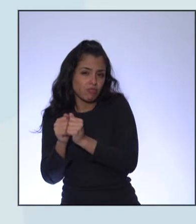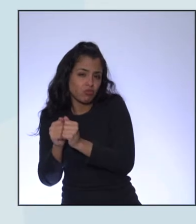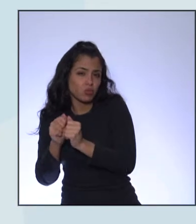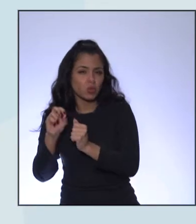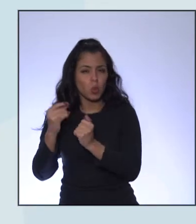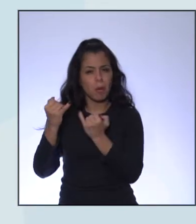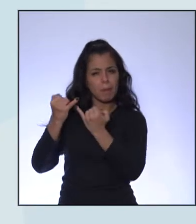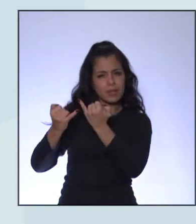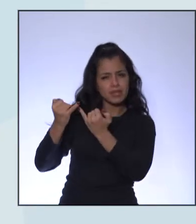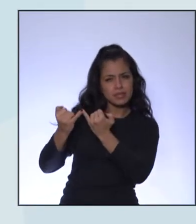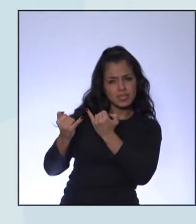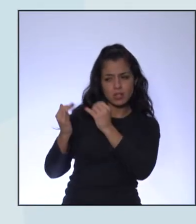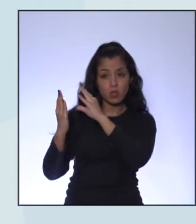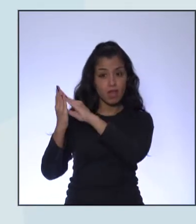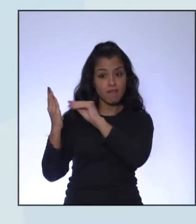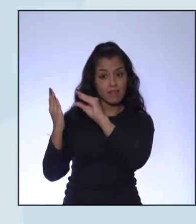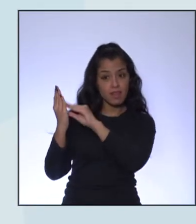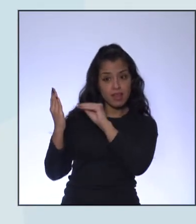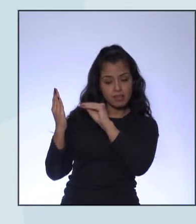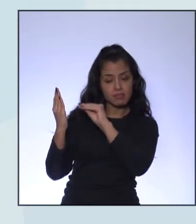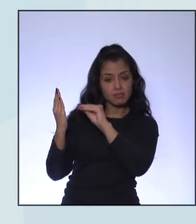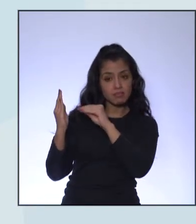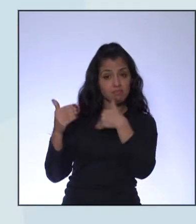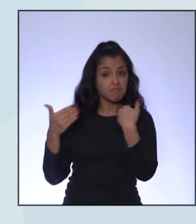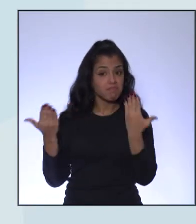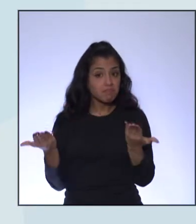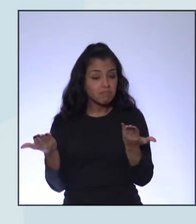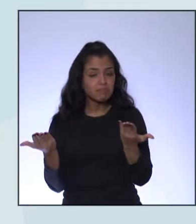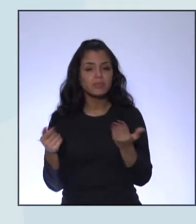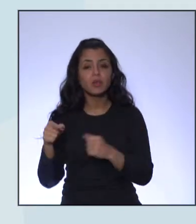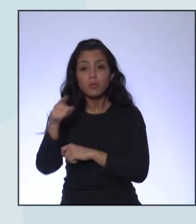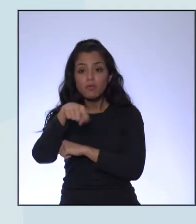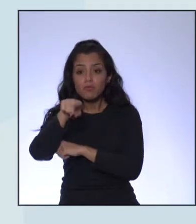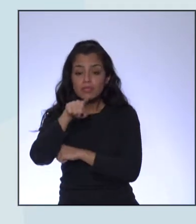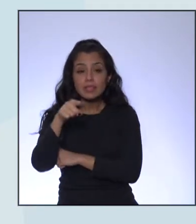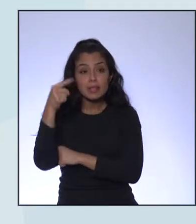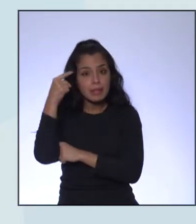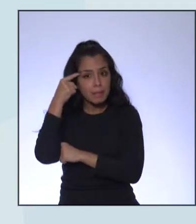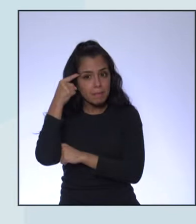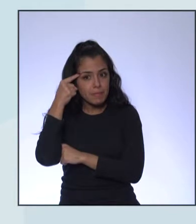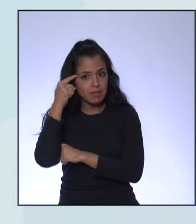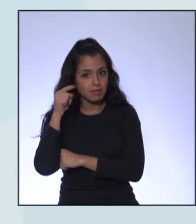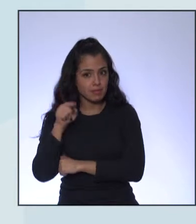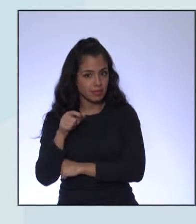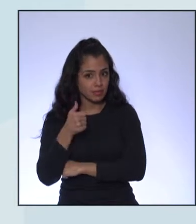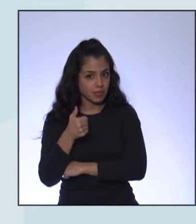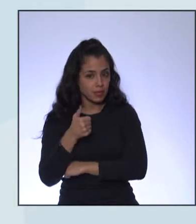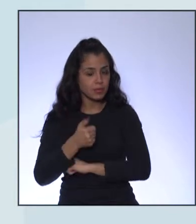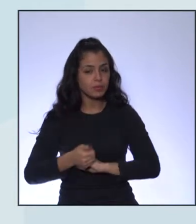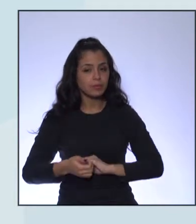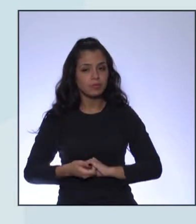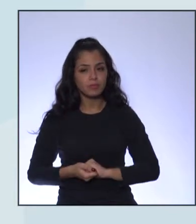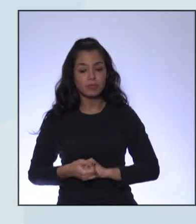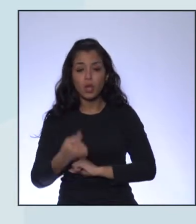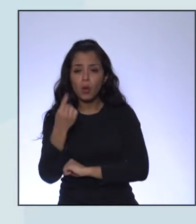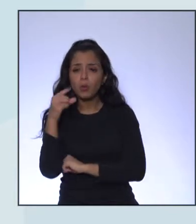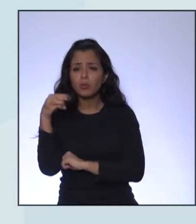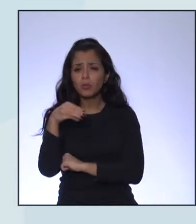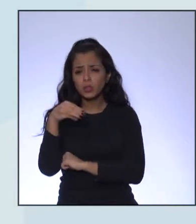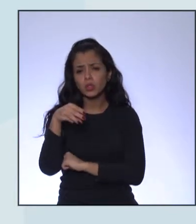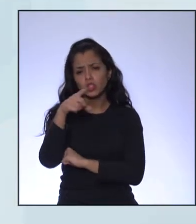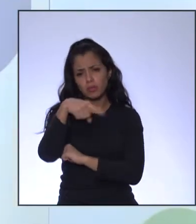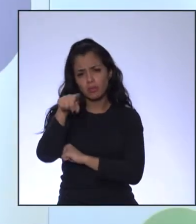parecido, que é referência para vocês. Então, pensem nisso, tá certo? Vou dar um minutinho